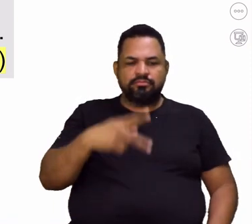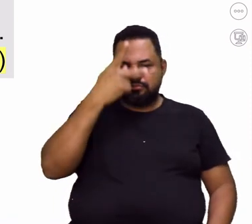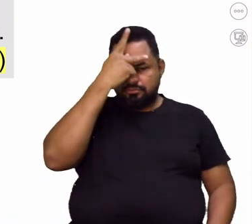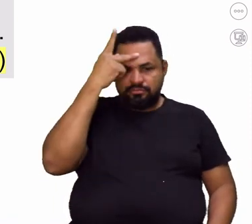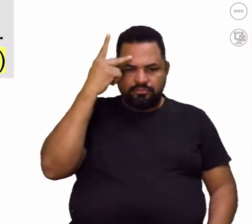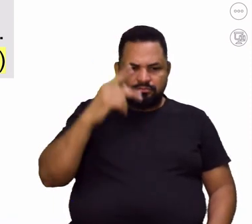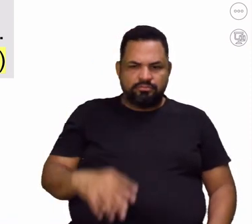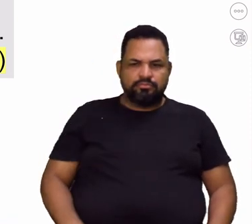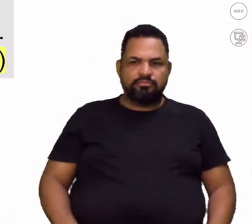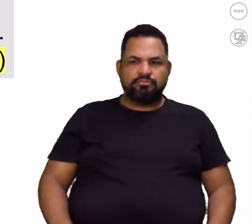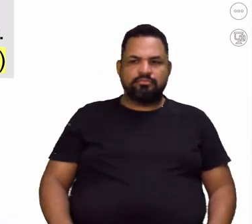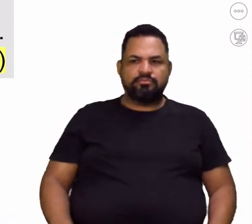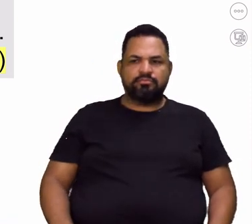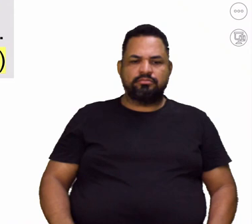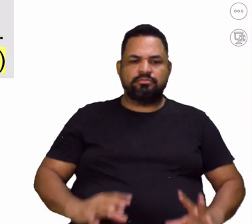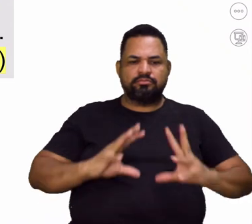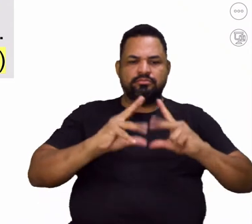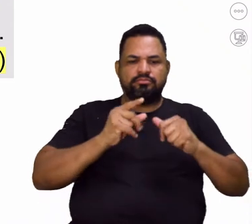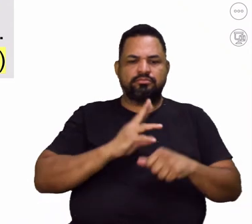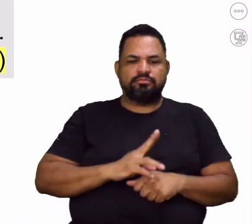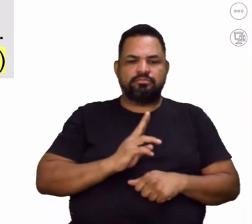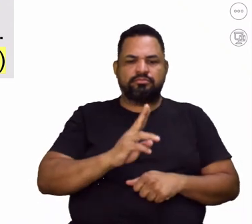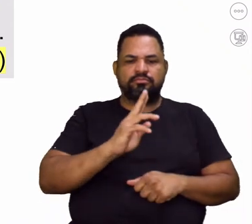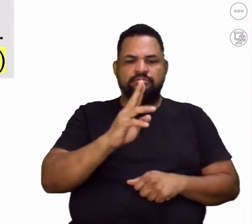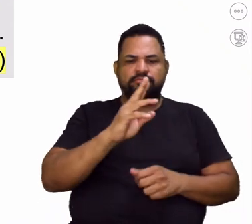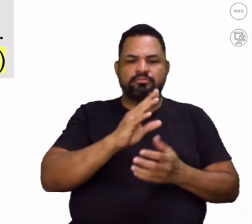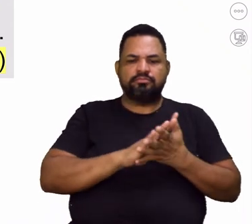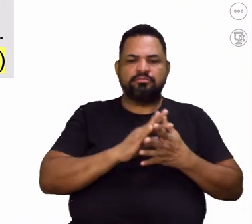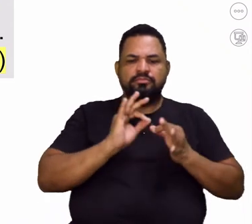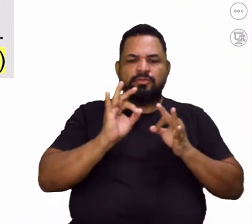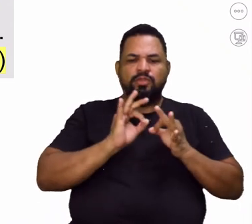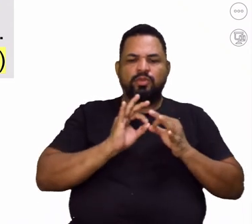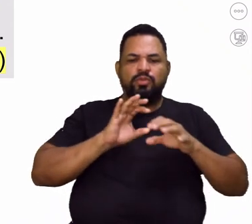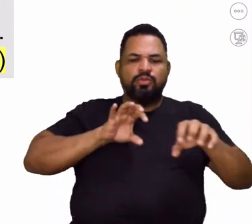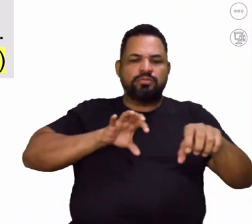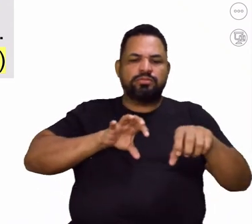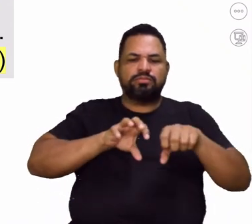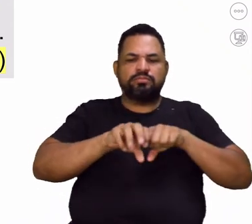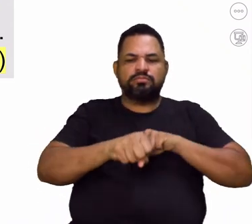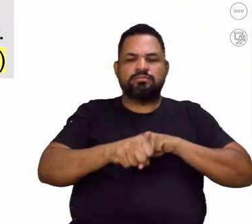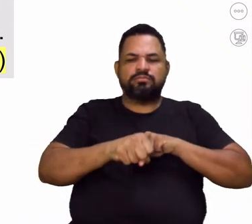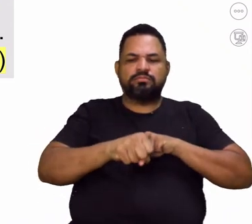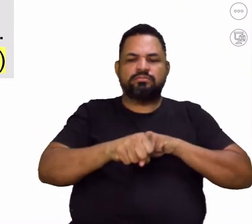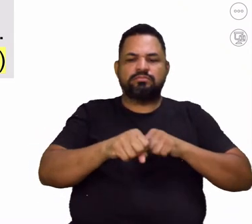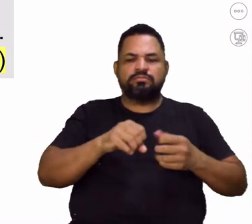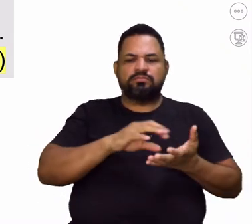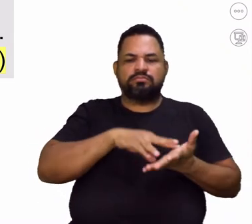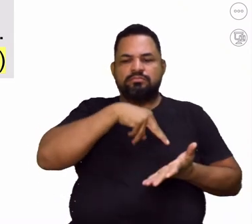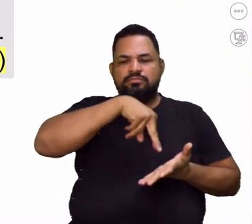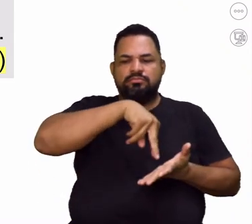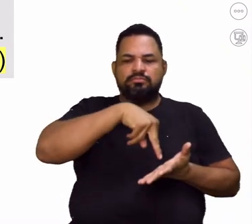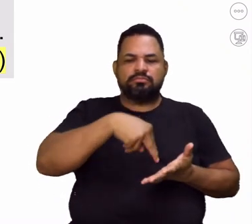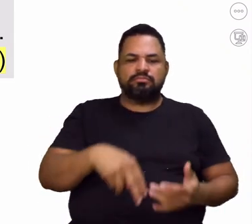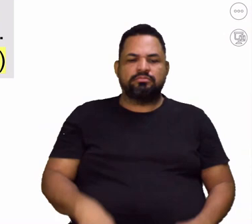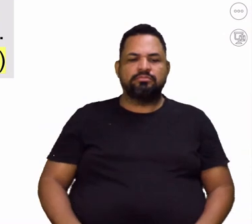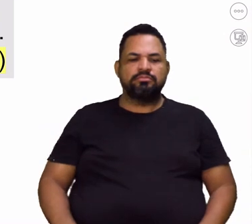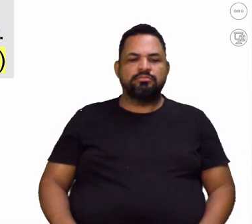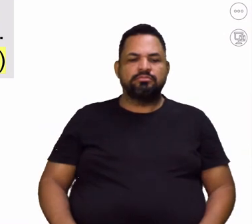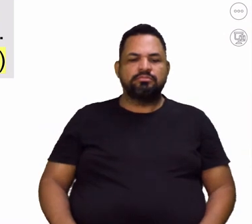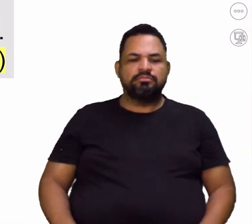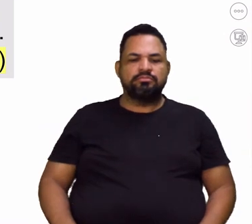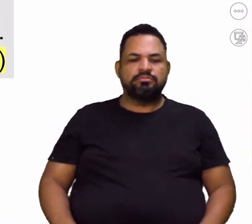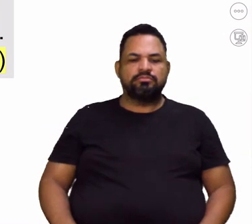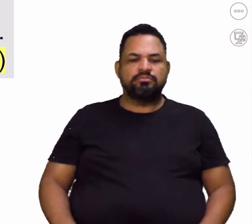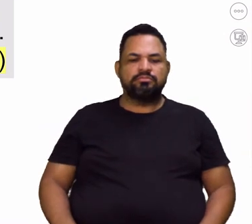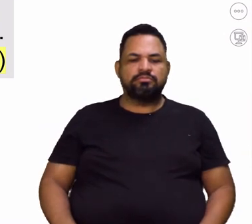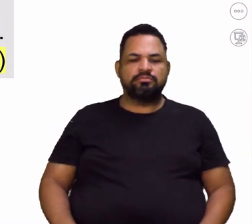Belezinha? E todos seguimos para o baile de formatura. Também silepse de, aqui no